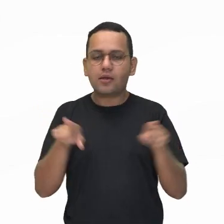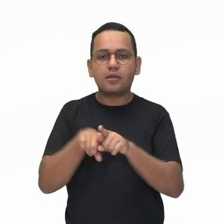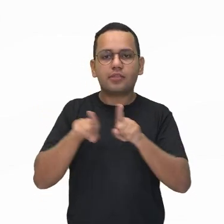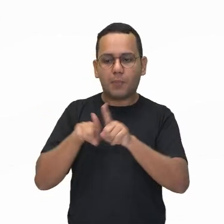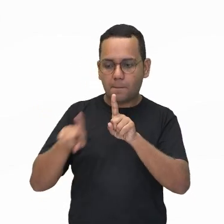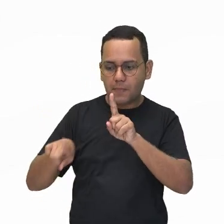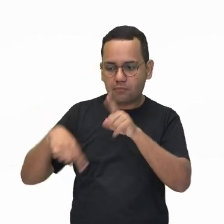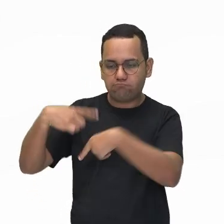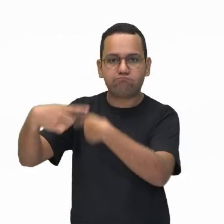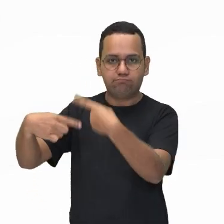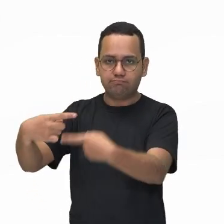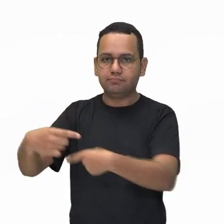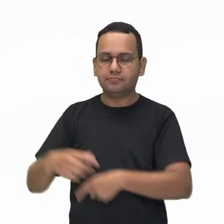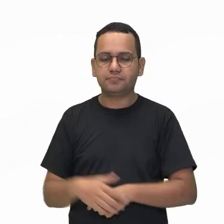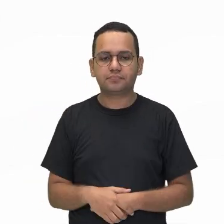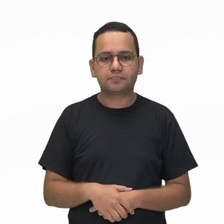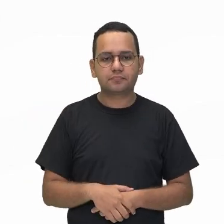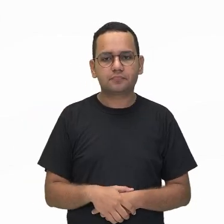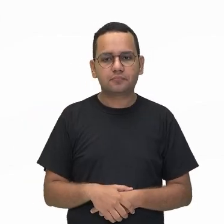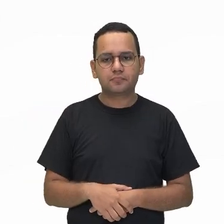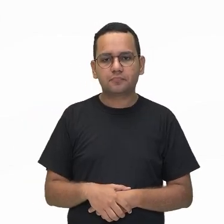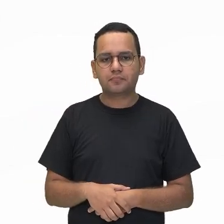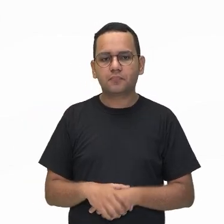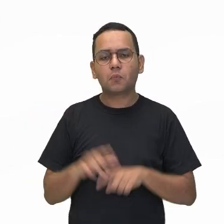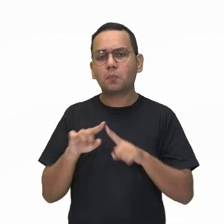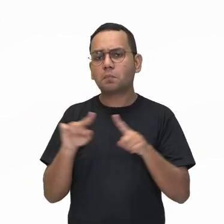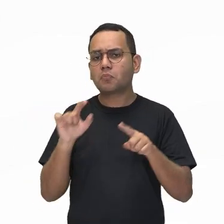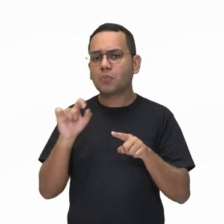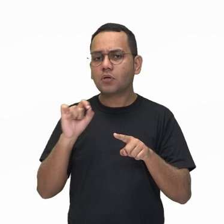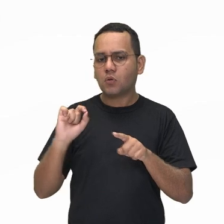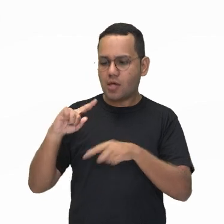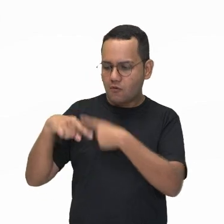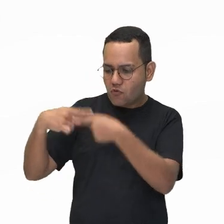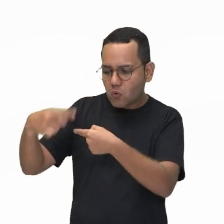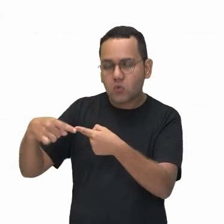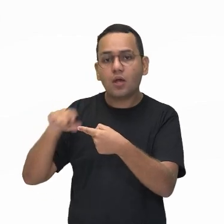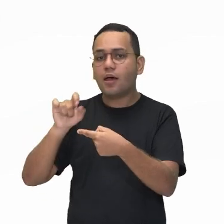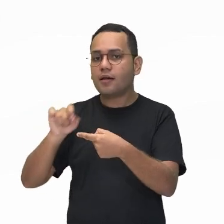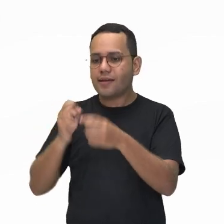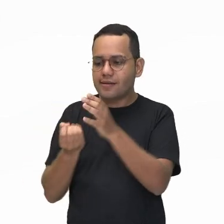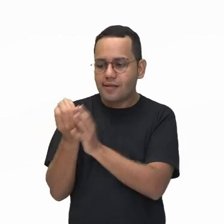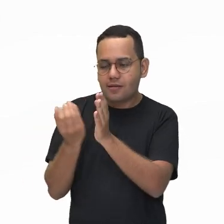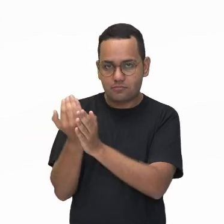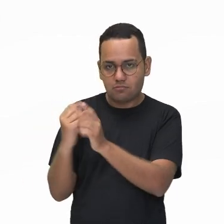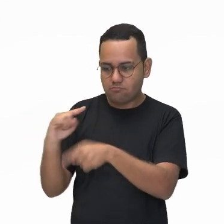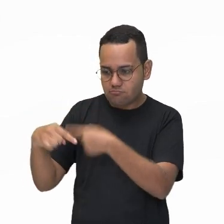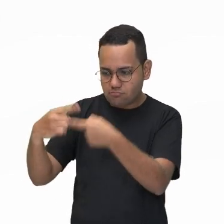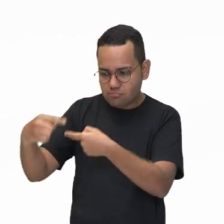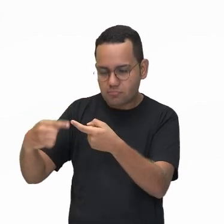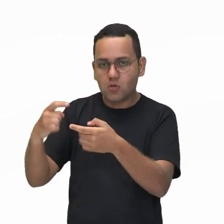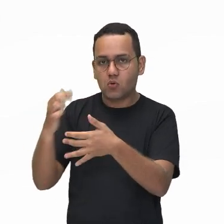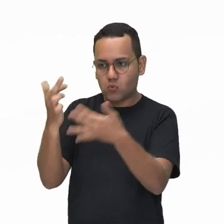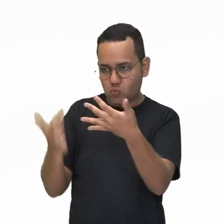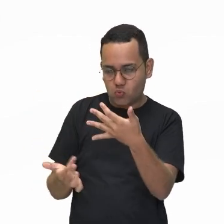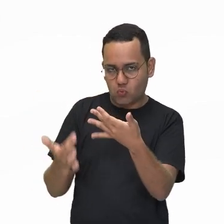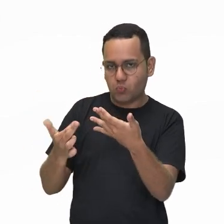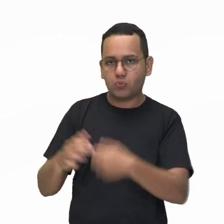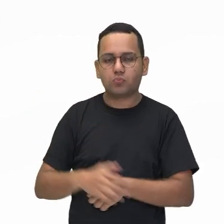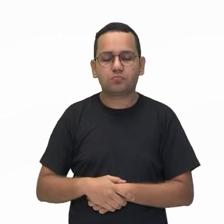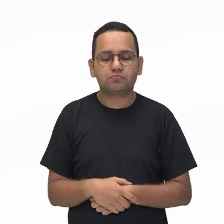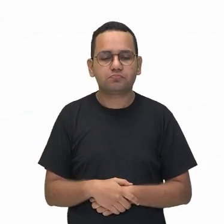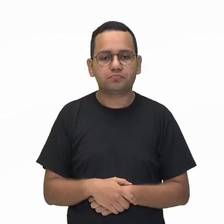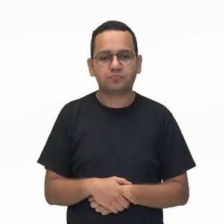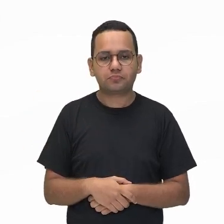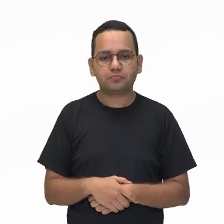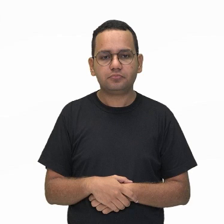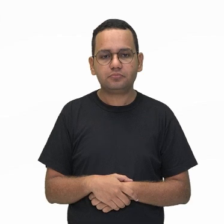tempo. Quando falamos em gerações, estamos falando de reprodução dos seres vivos e descendentes. E